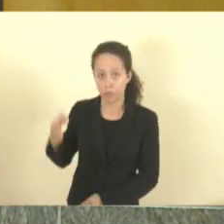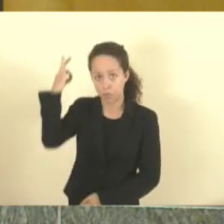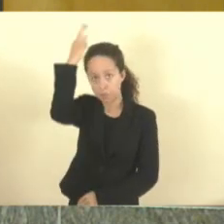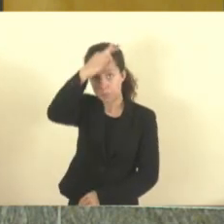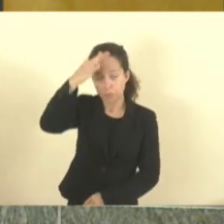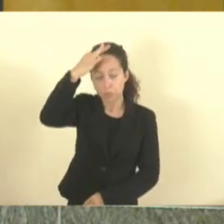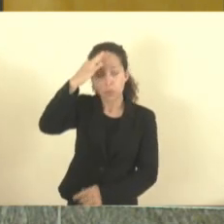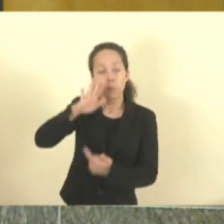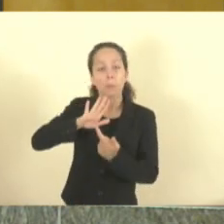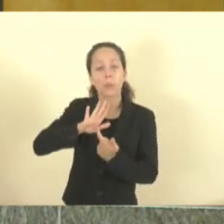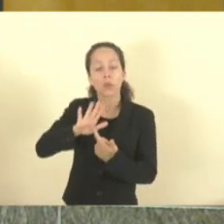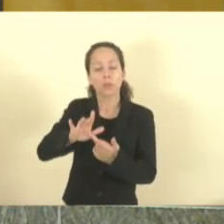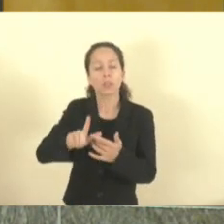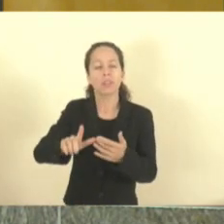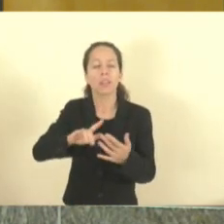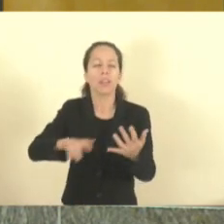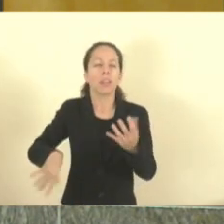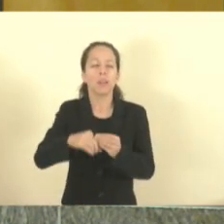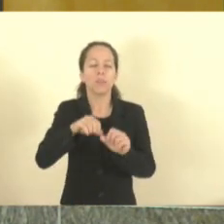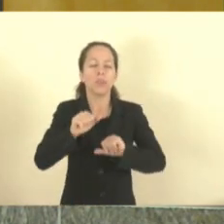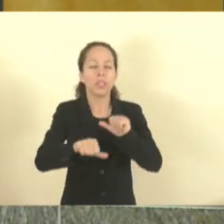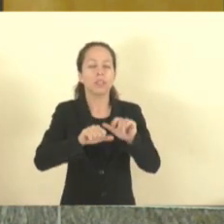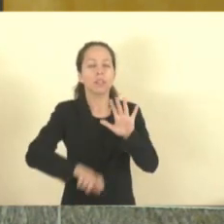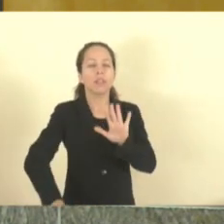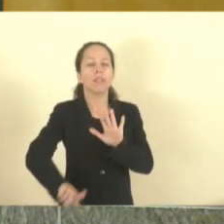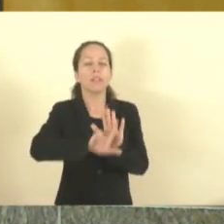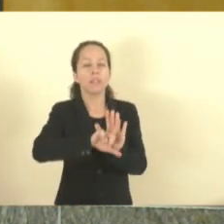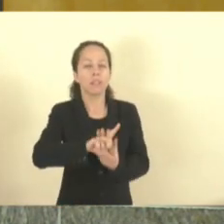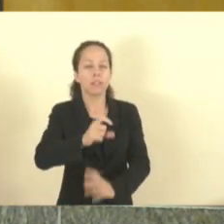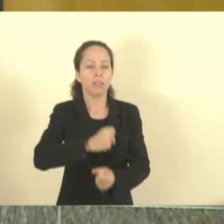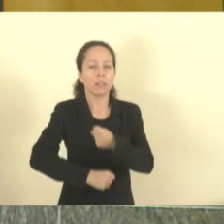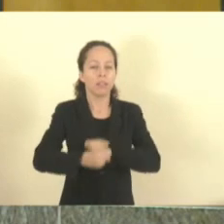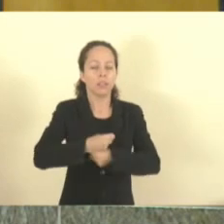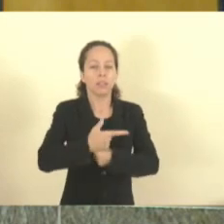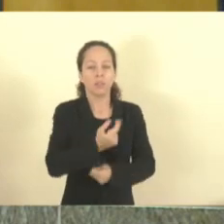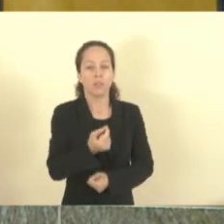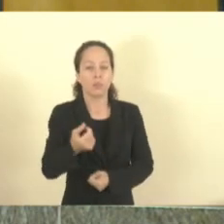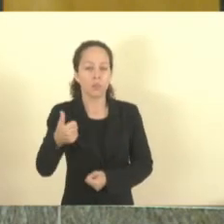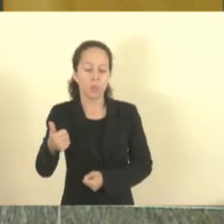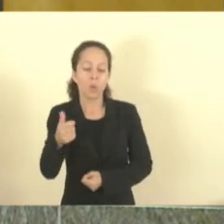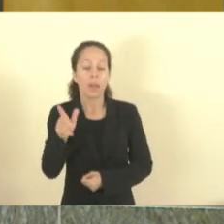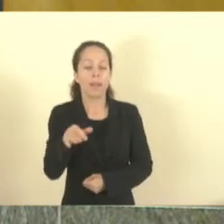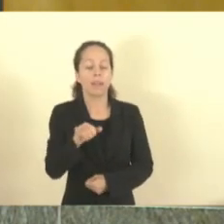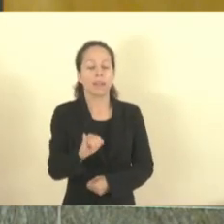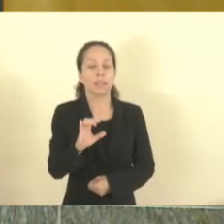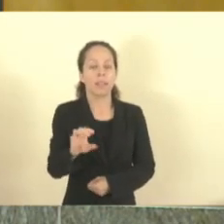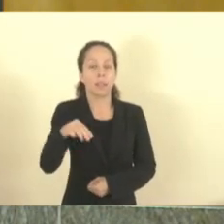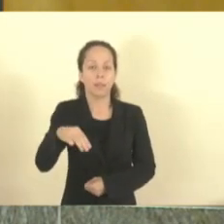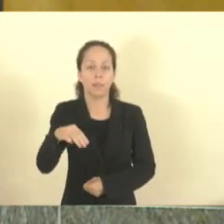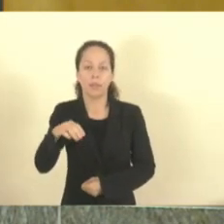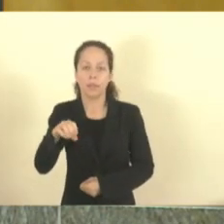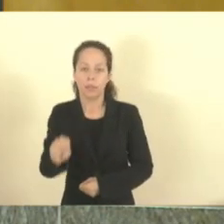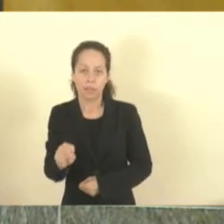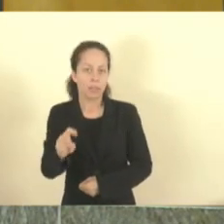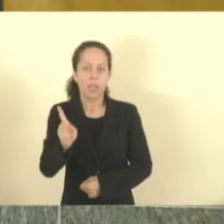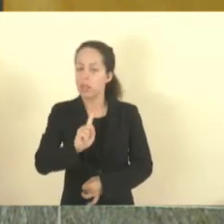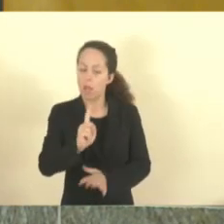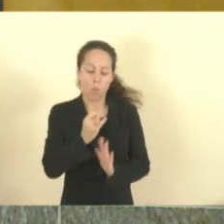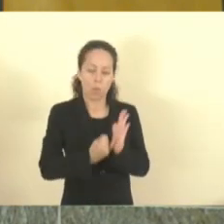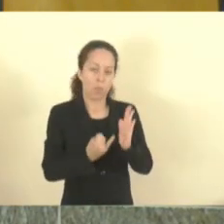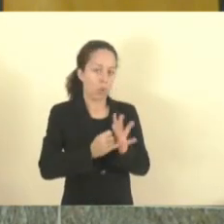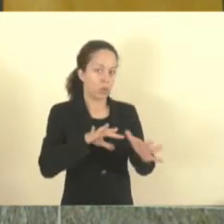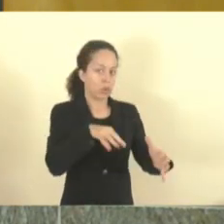introduz alterações à lei 7.000 de 27 de dezembro de 2001, ICMS, para prever a não incidência do ICMS